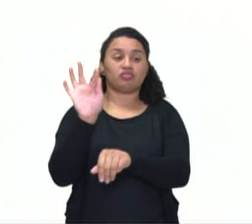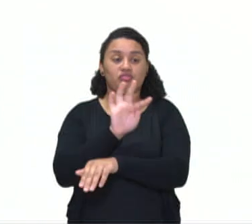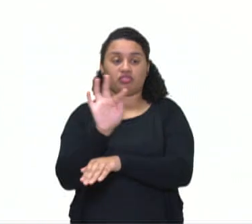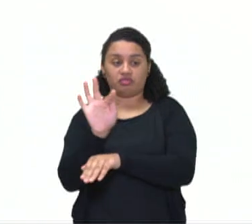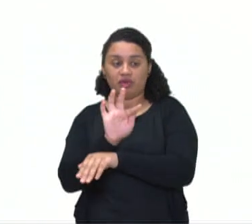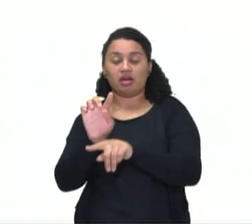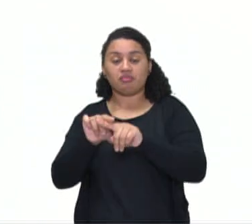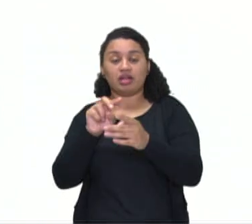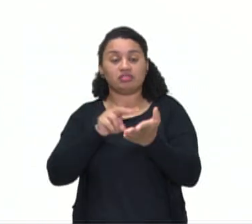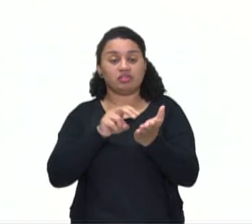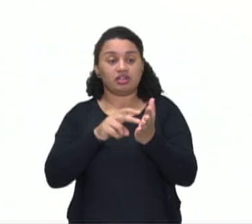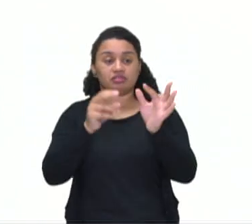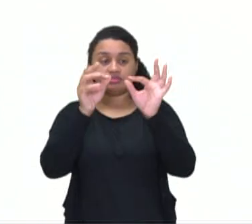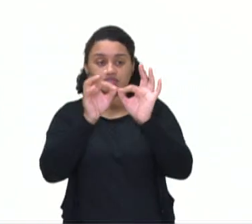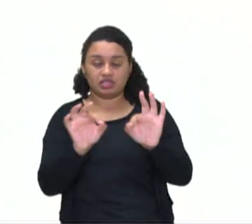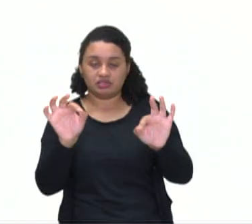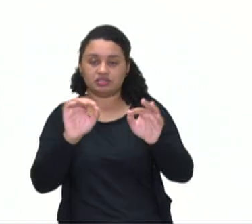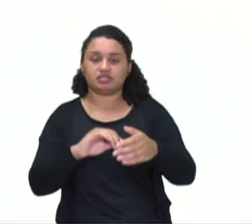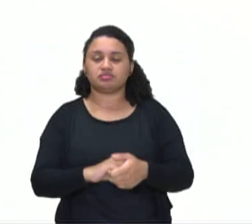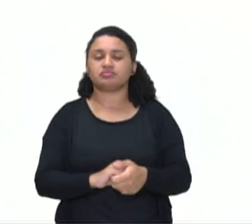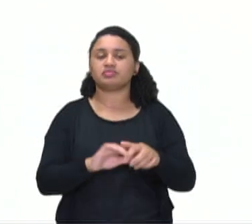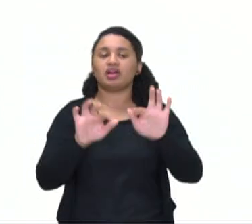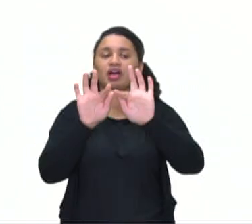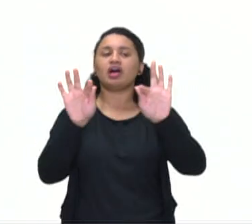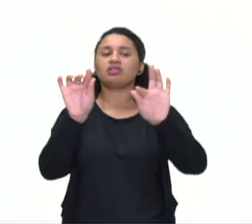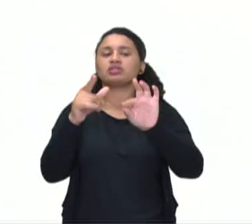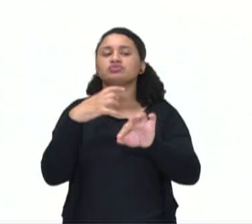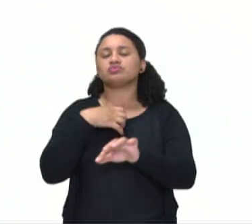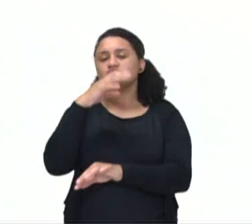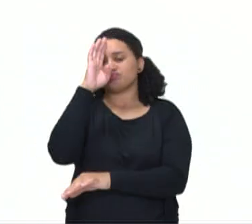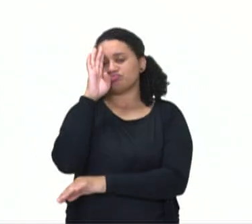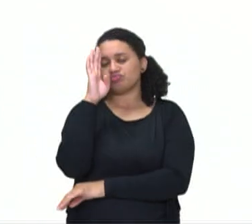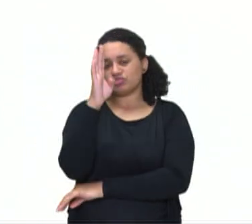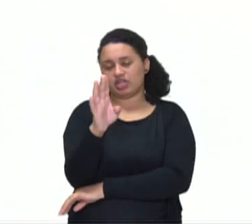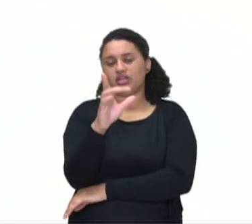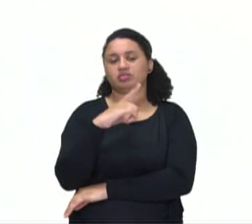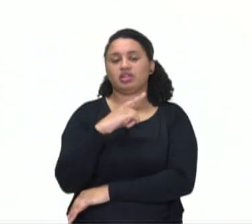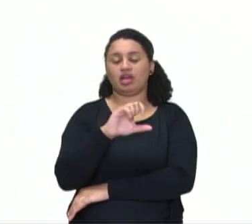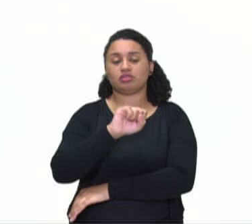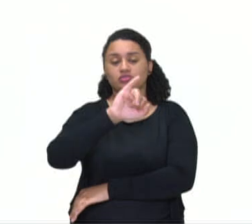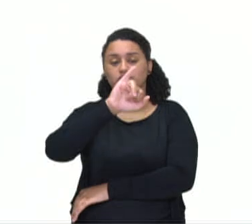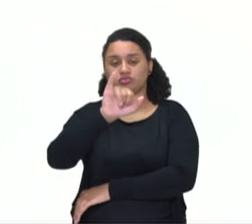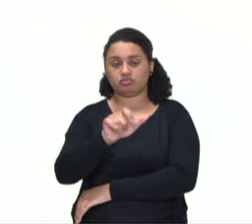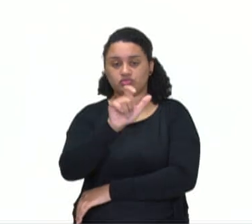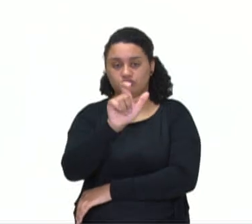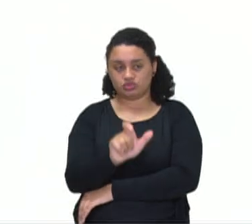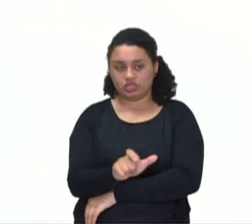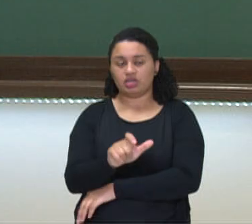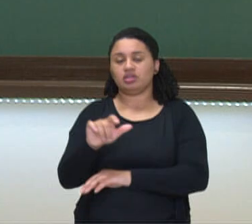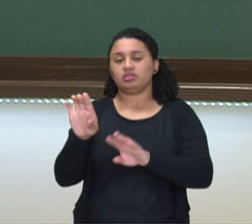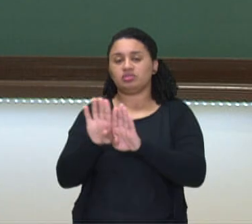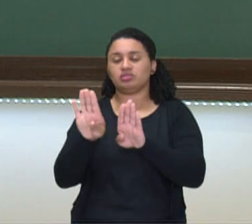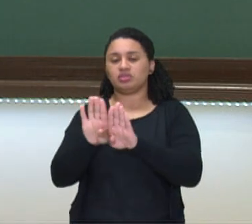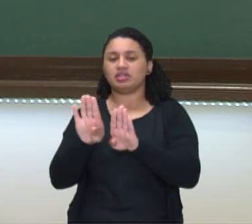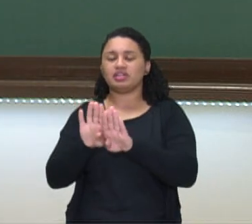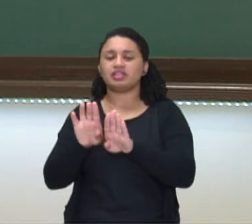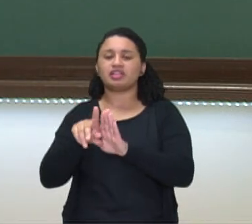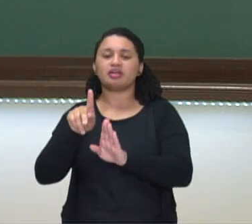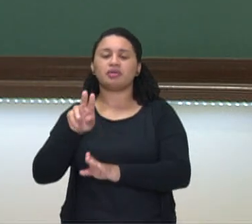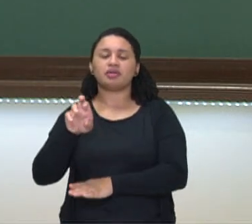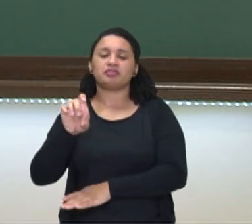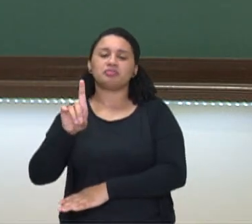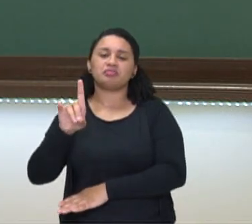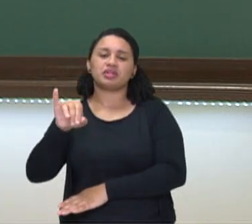orações são afirmativas, breves, com ordem sintática direta, sujeito mais predicado. Então, o importante